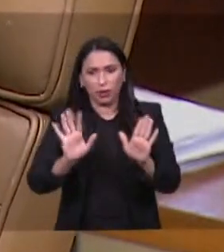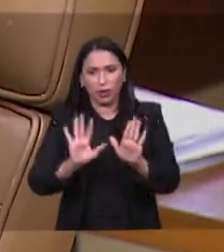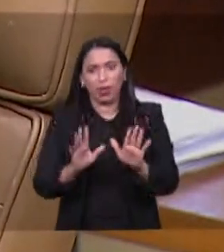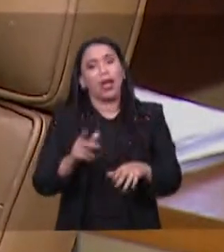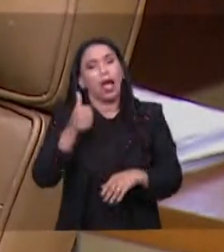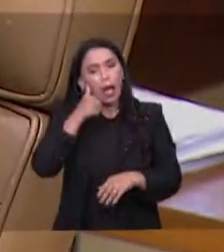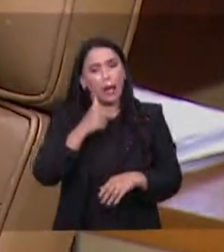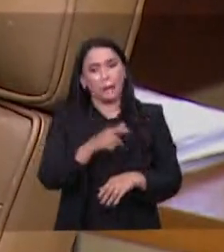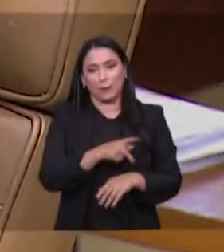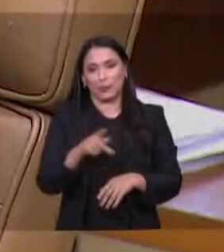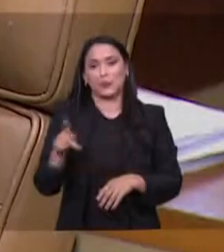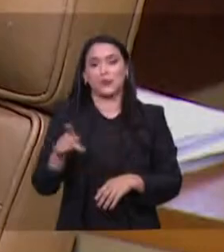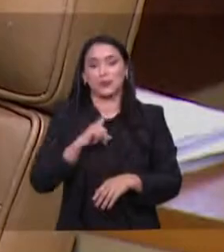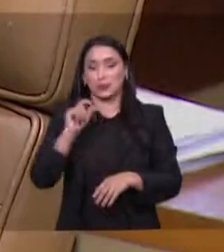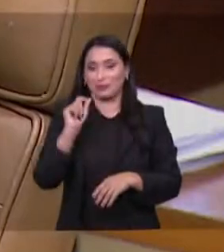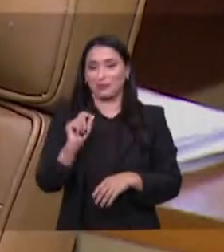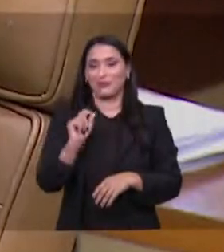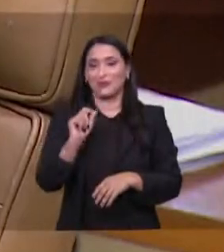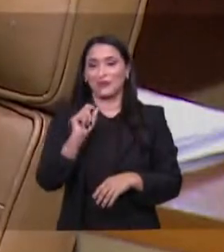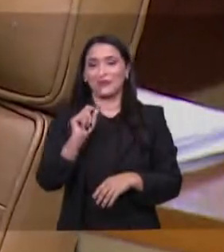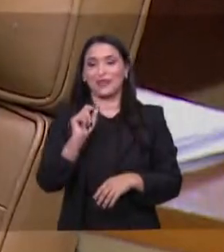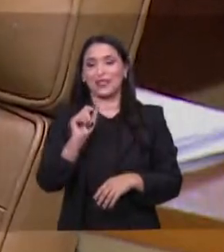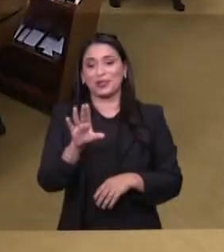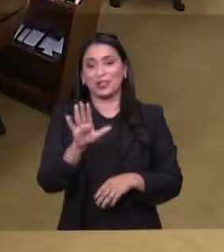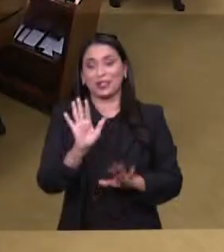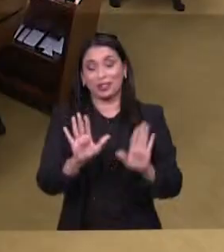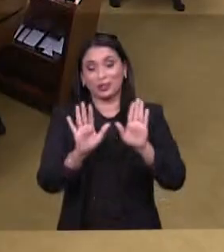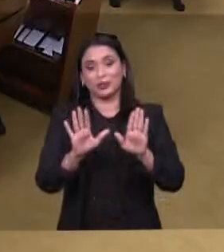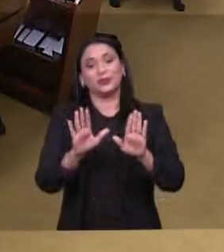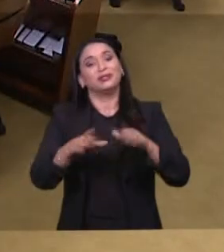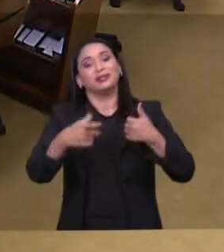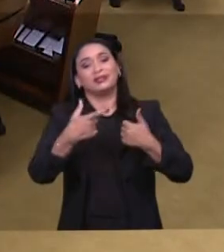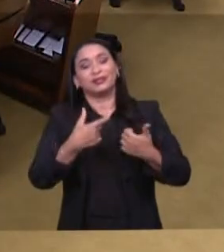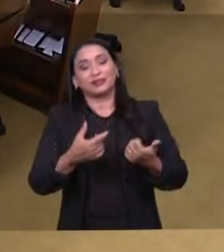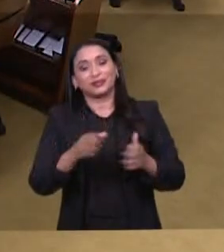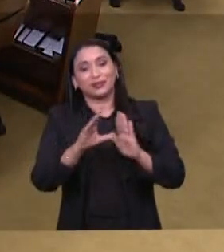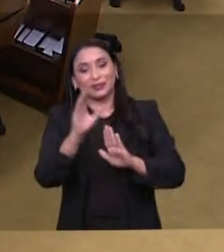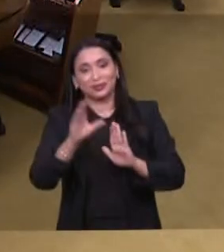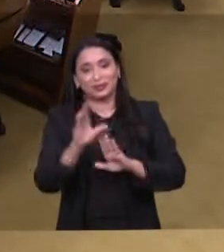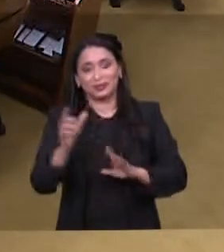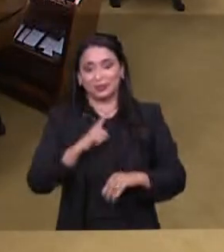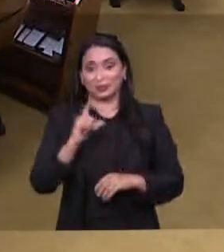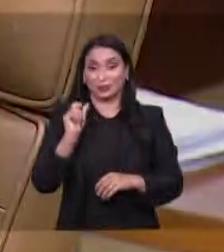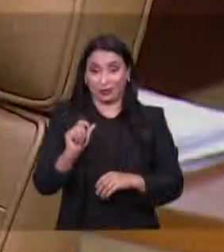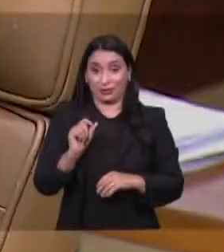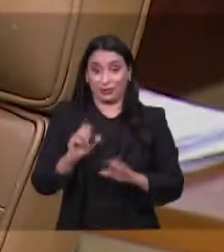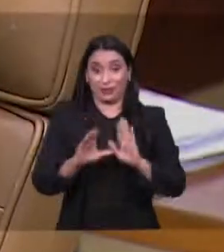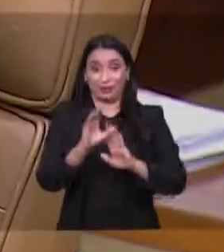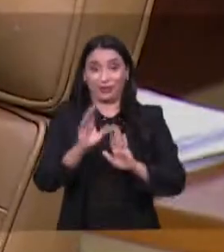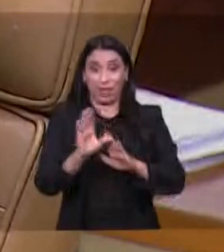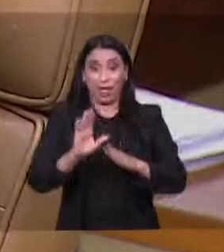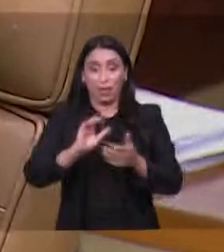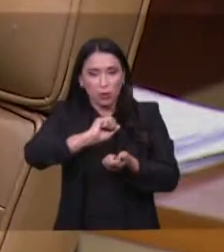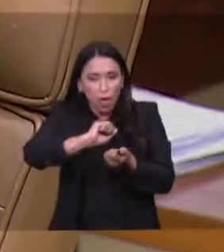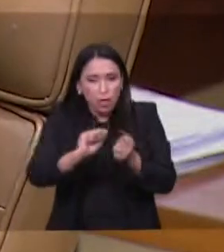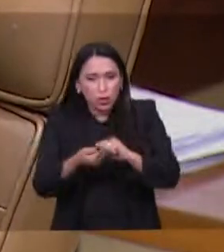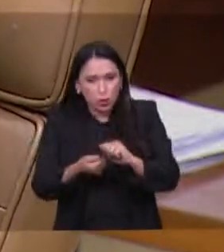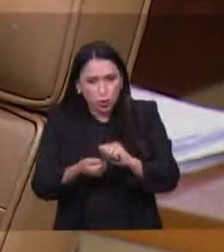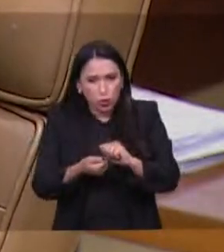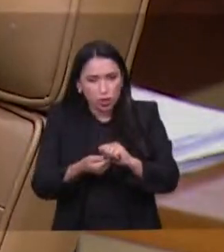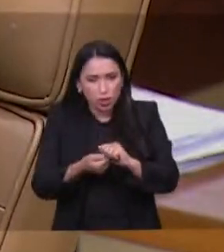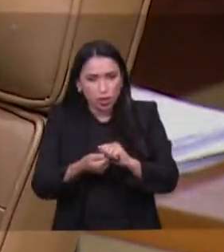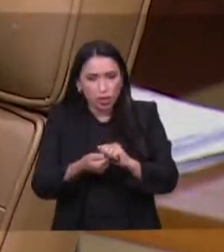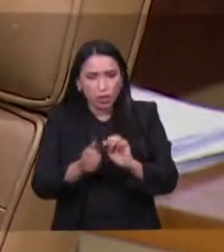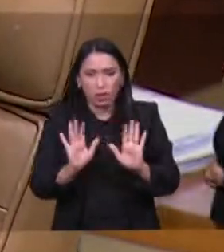presidente tem razão. O caput é o ajuste. Parcial, senhor. Não, o caput... Não, pois é. A excelência falou parcial. Não, pois é, porque o caput é o ajuste. Eu